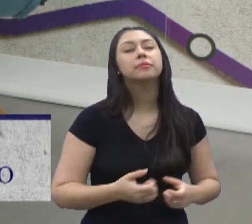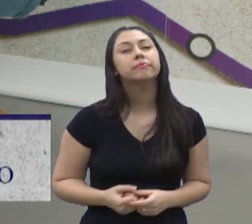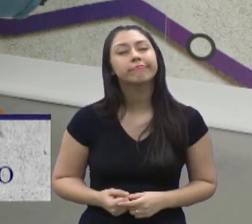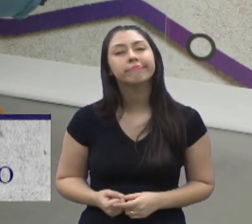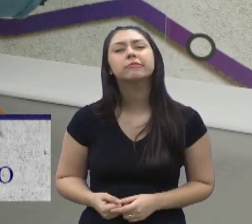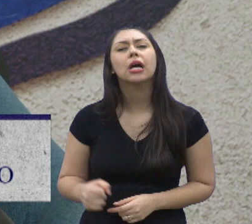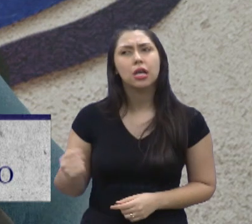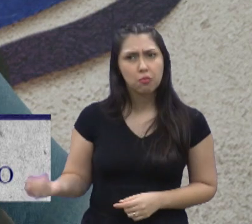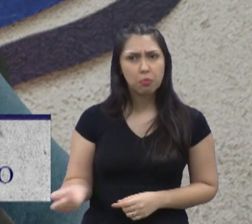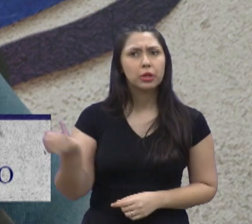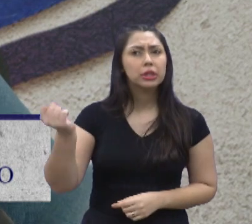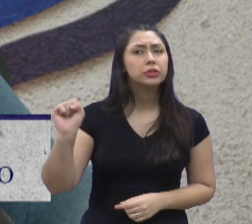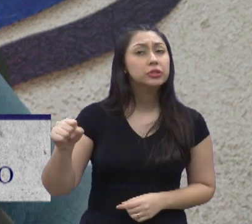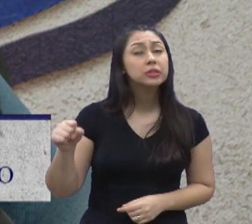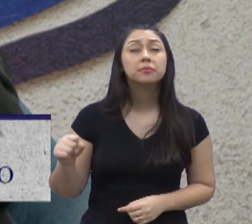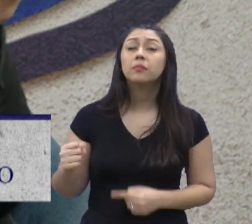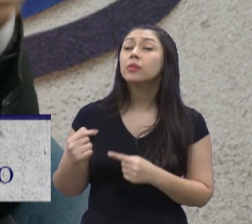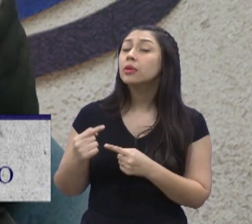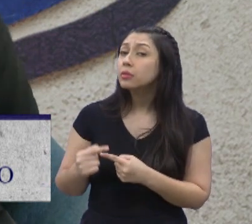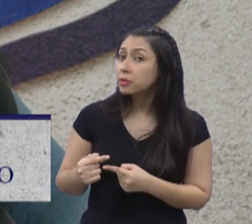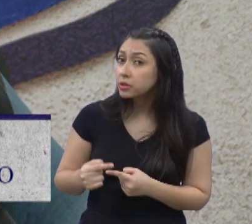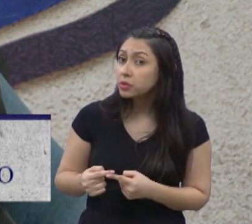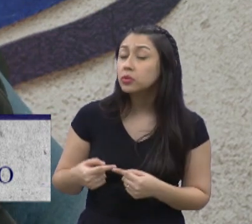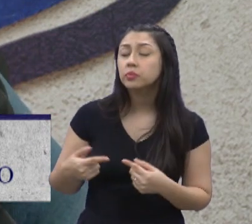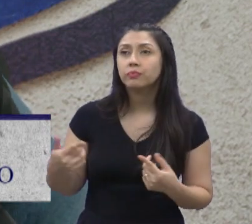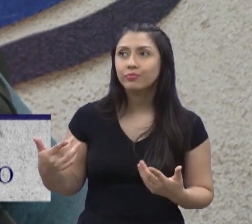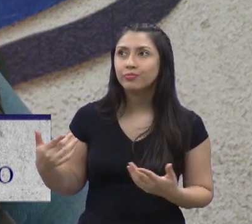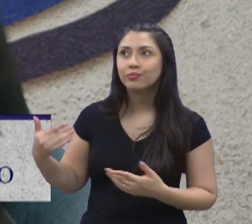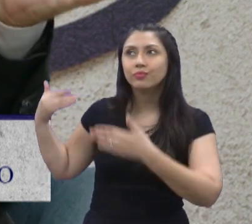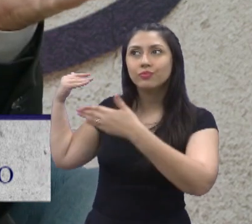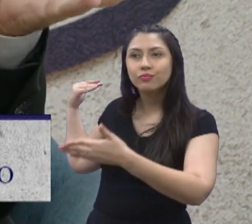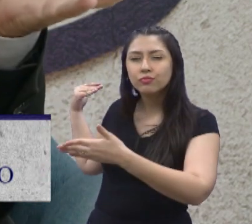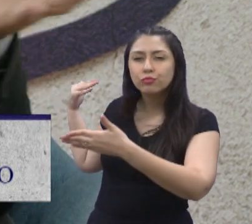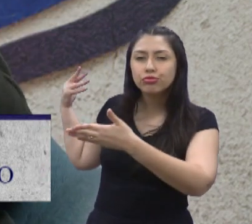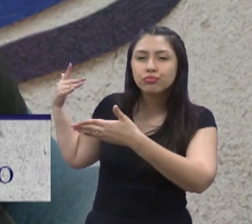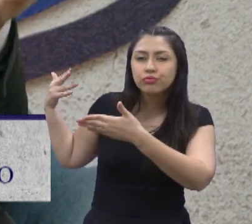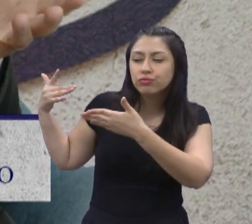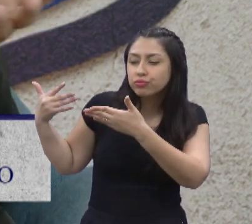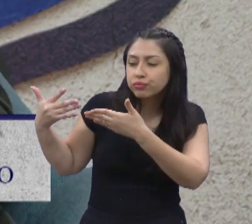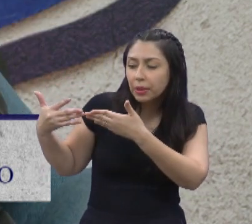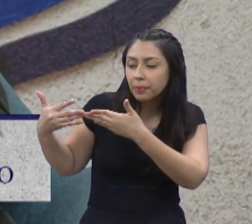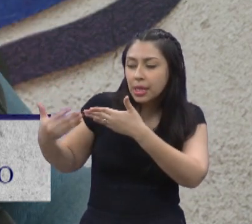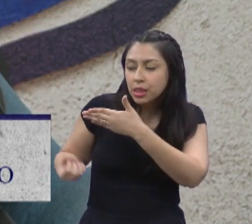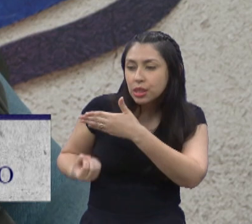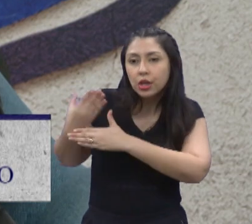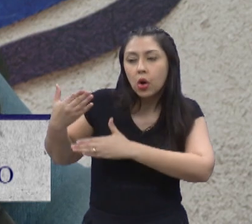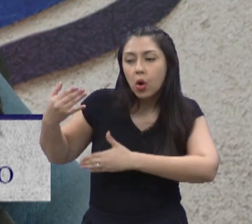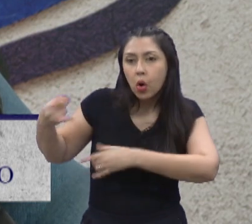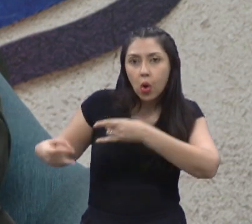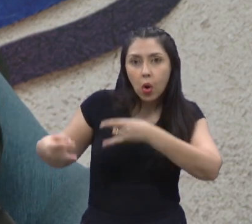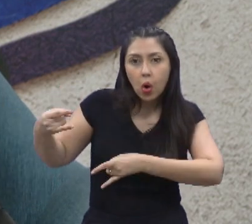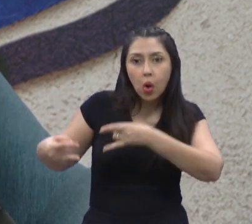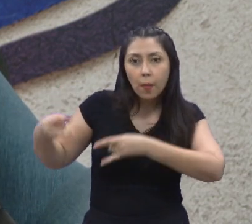Por quê? Hoje, desde quando começou-se a ter robô, que não é hoje que tem, né? De muito tempo já se tem dentro da indústria, já se